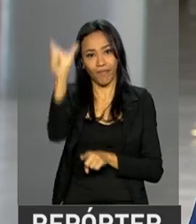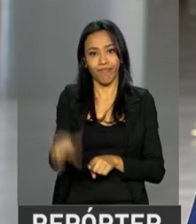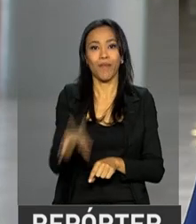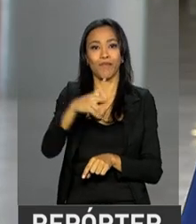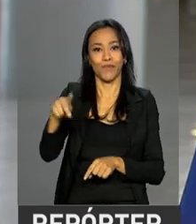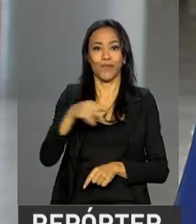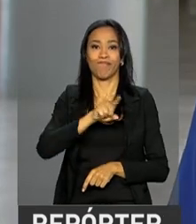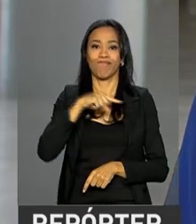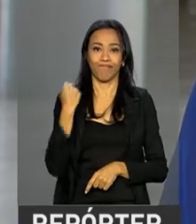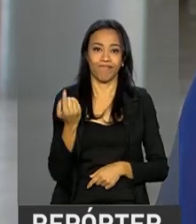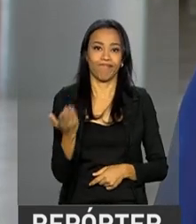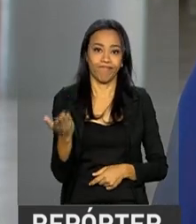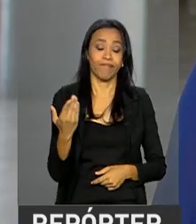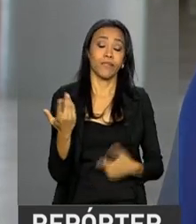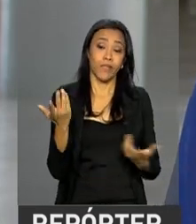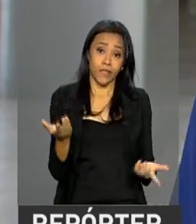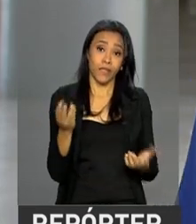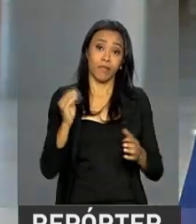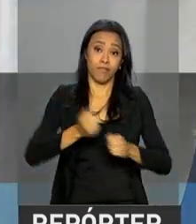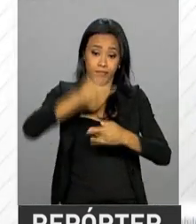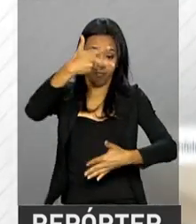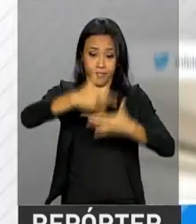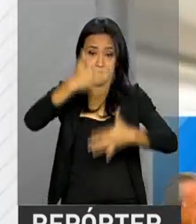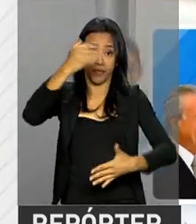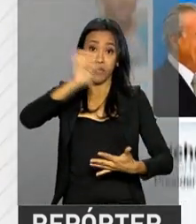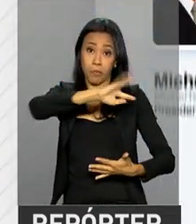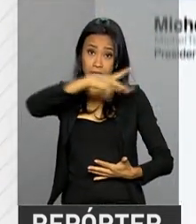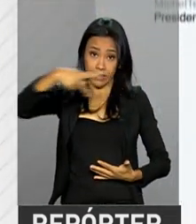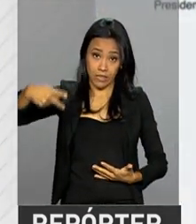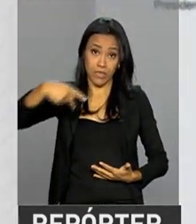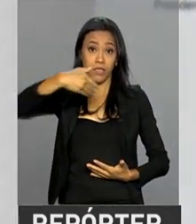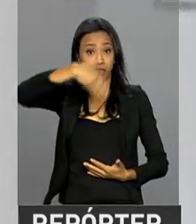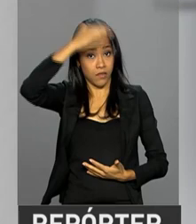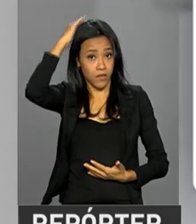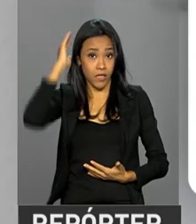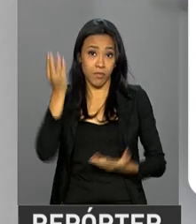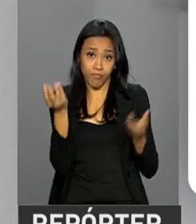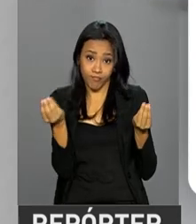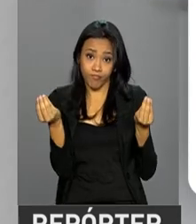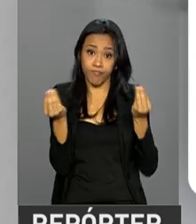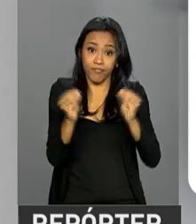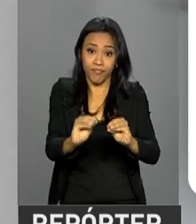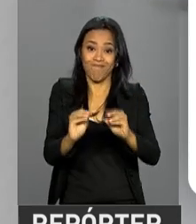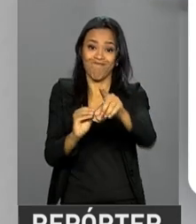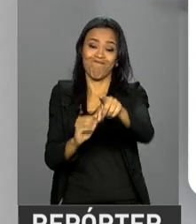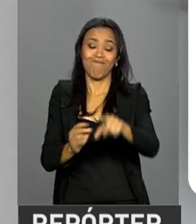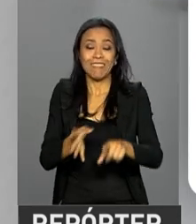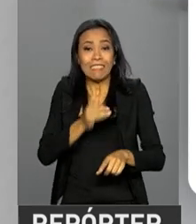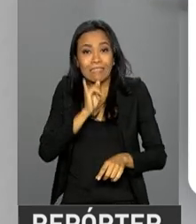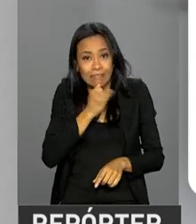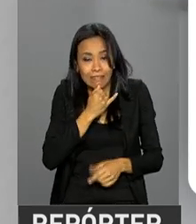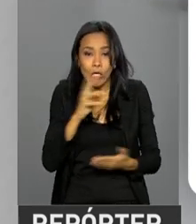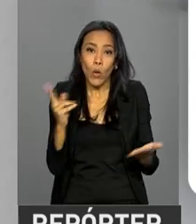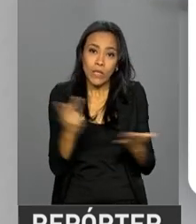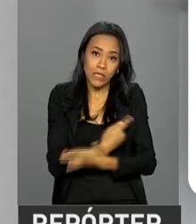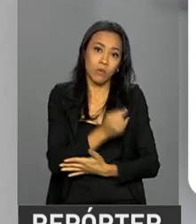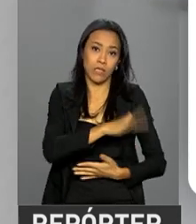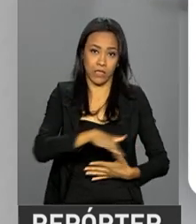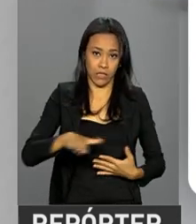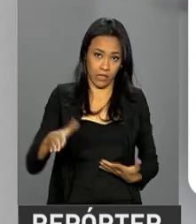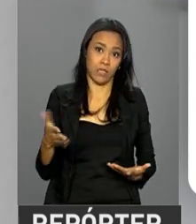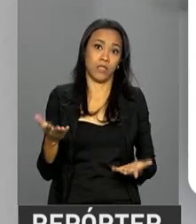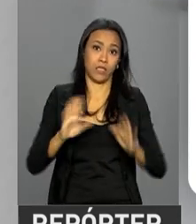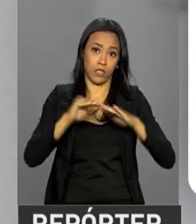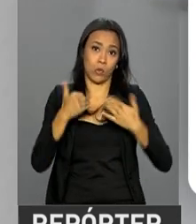pelas redes sociais o presidente michel temer lamentou o ocorrido com as crianças de janaúba e disse que o